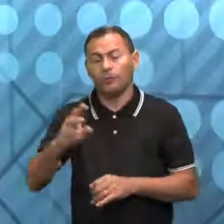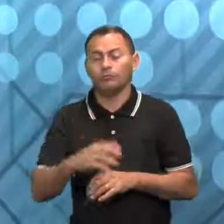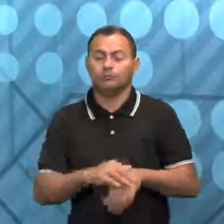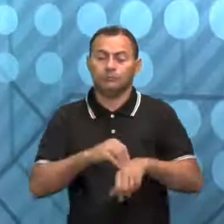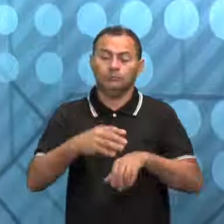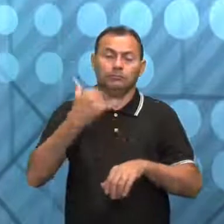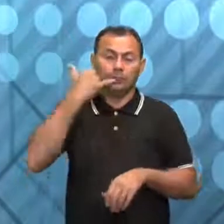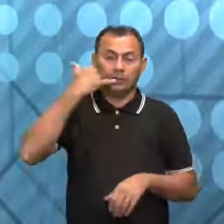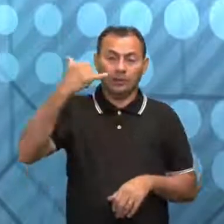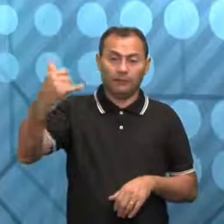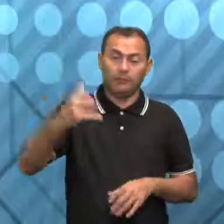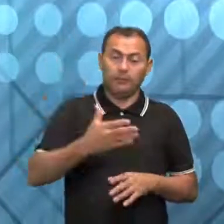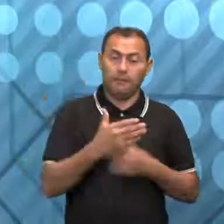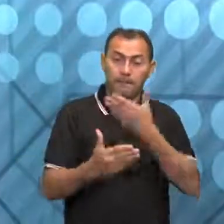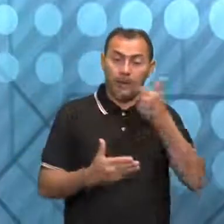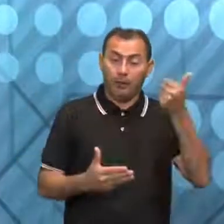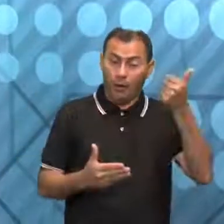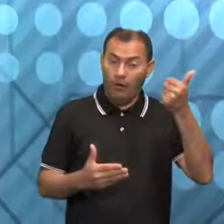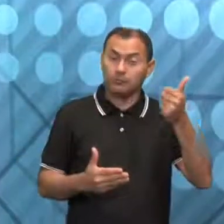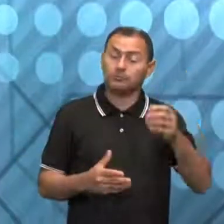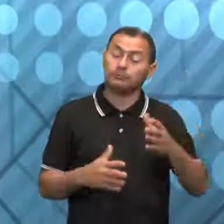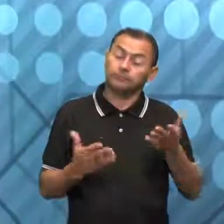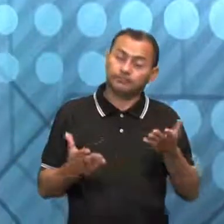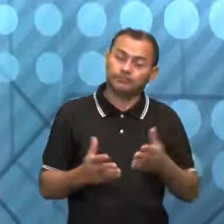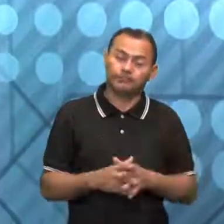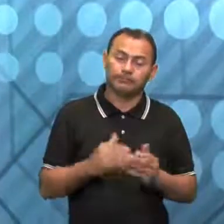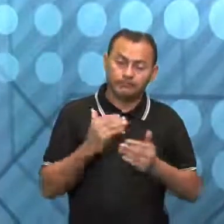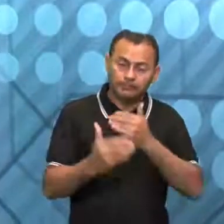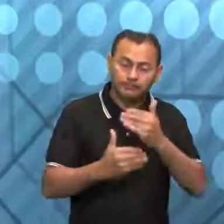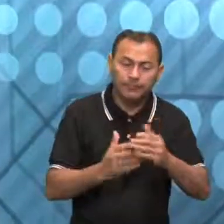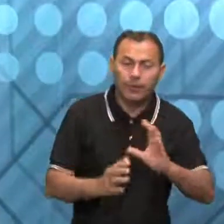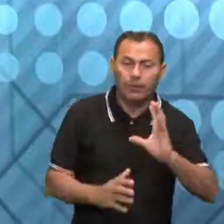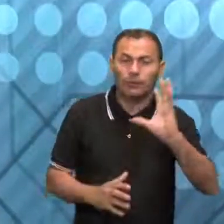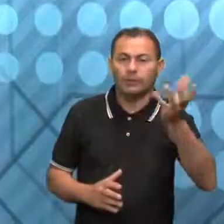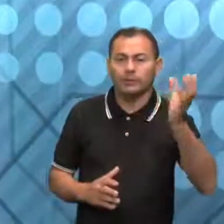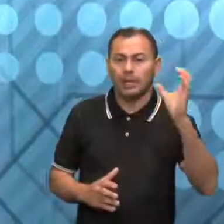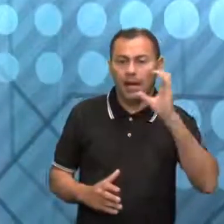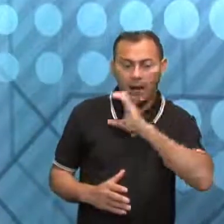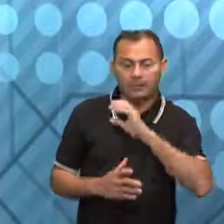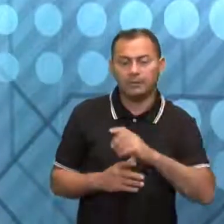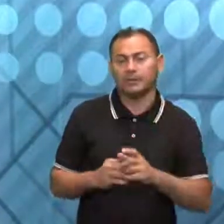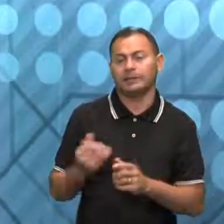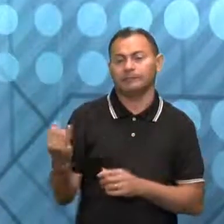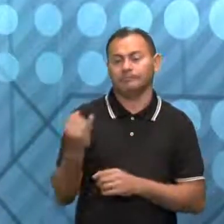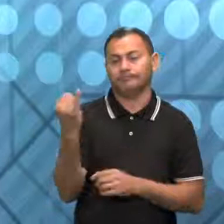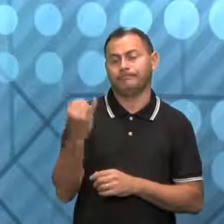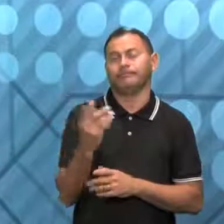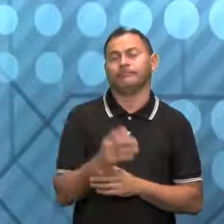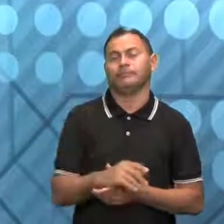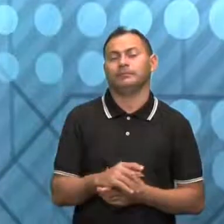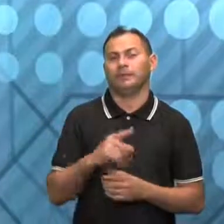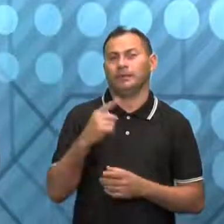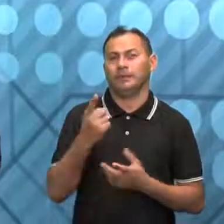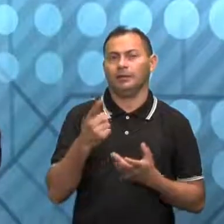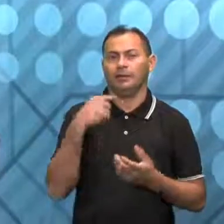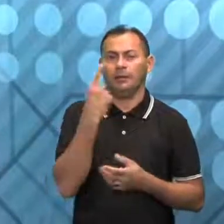de telefone mais eficiente. Então por isso que esse processo precisa acontecer logo. Vale muito a pena, é muito importante. Você viu